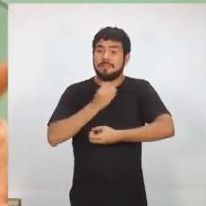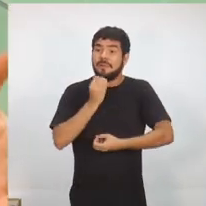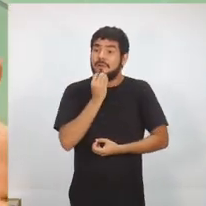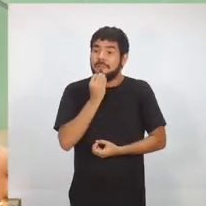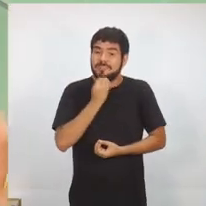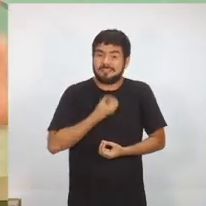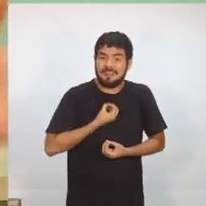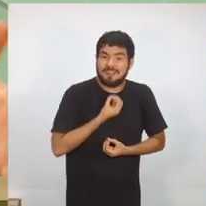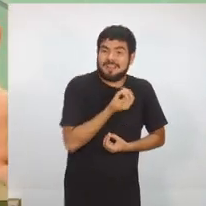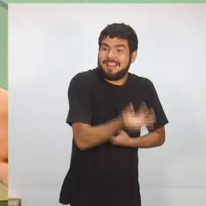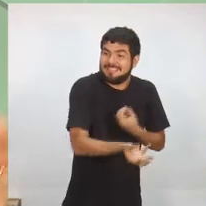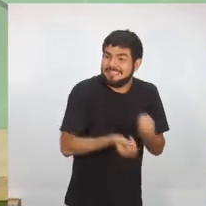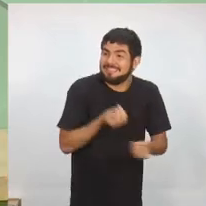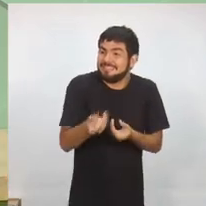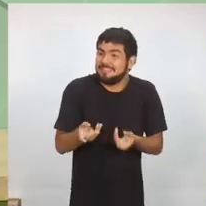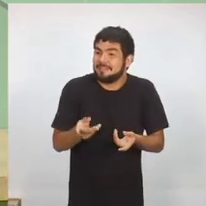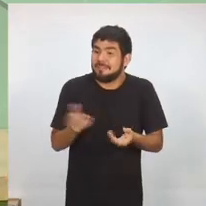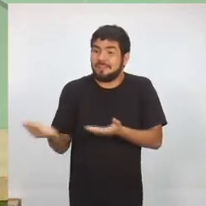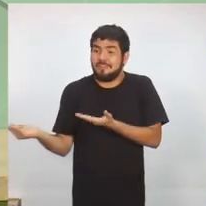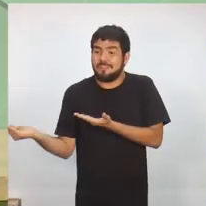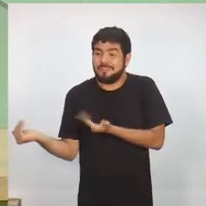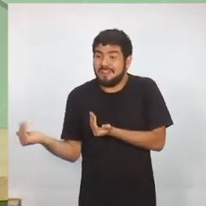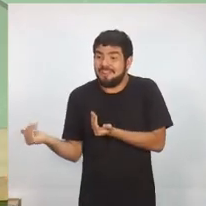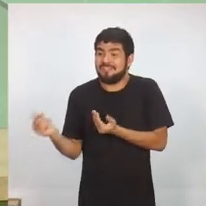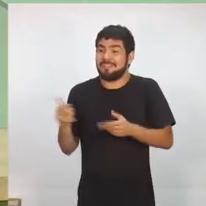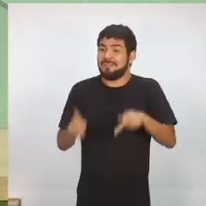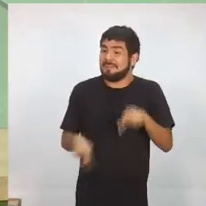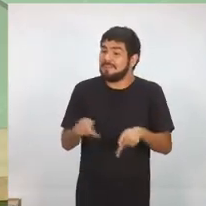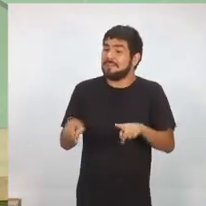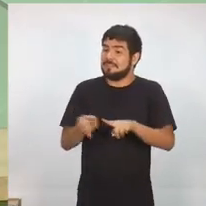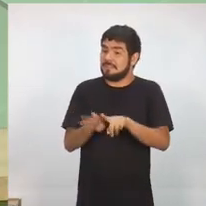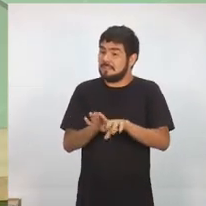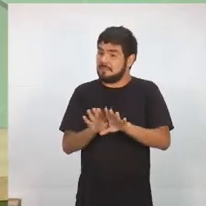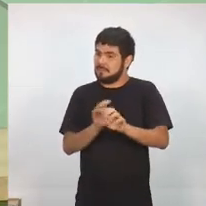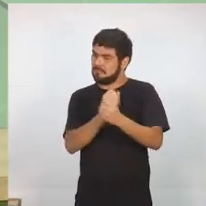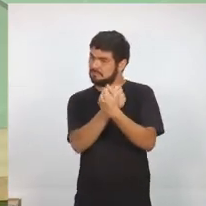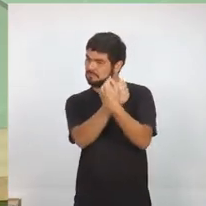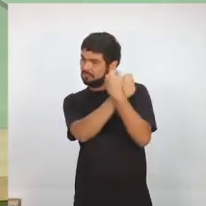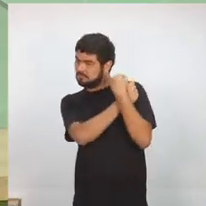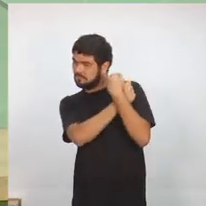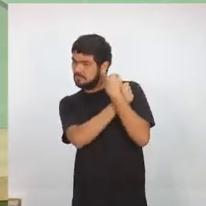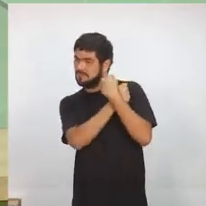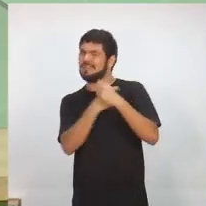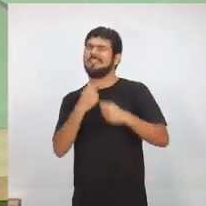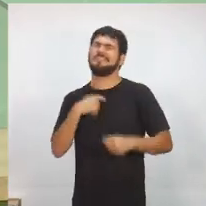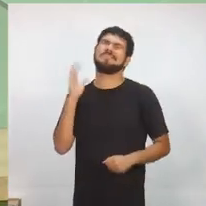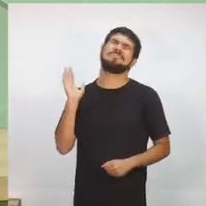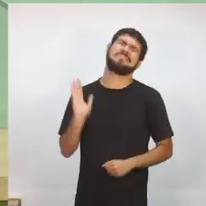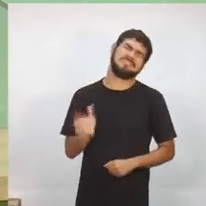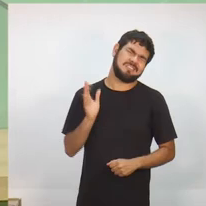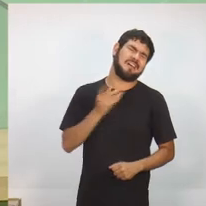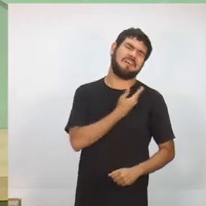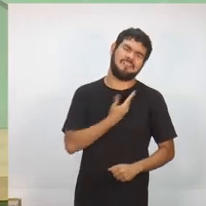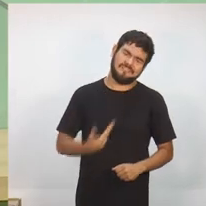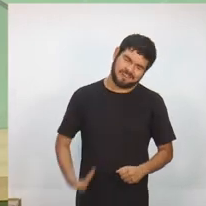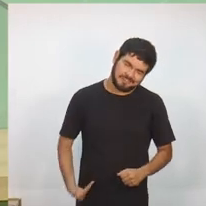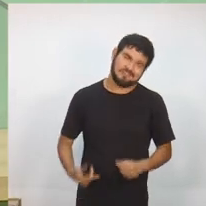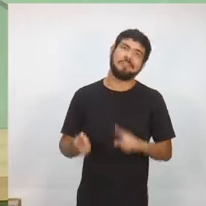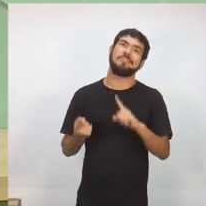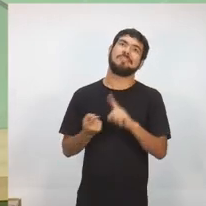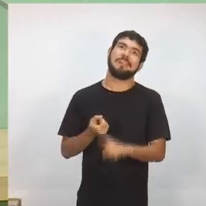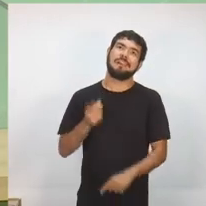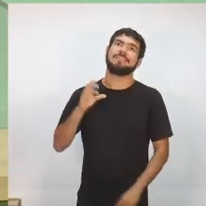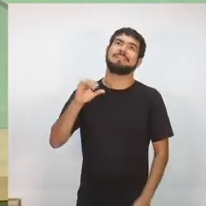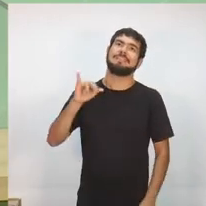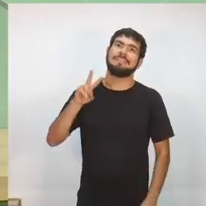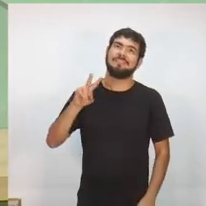os jovens, para a população, mas também trabalho de repressão. Fui governador da Polícia Militar, da Polícia Civil e do Corpo